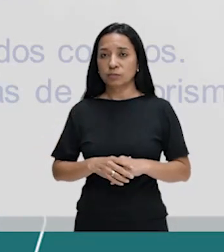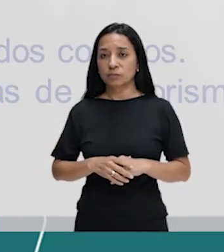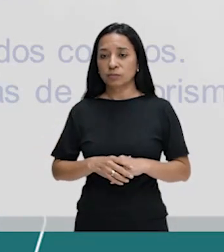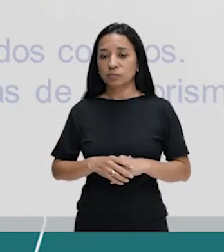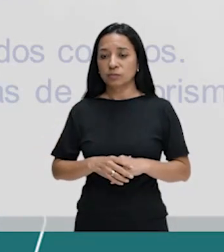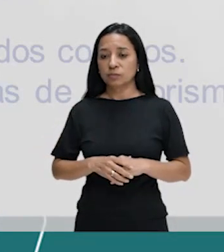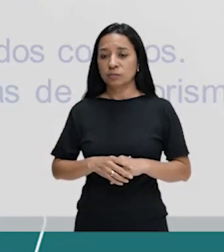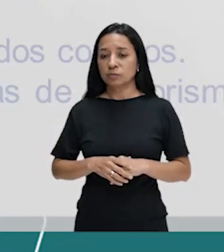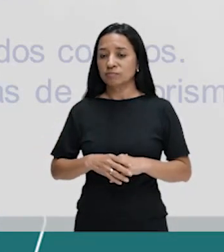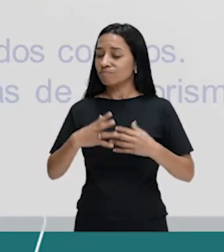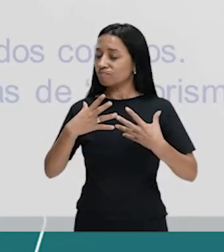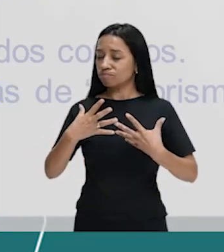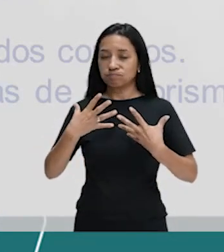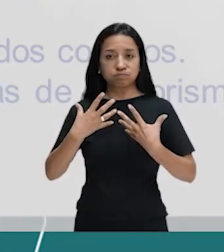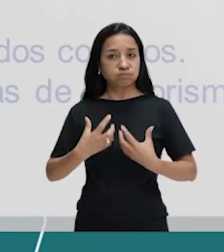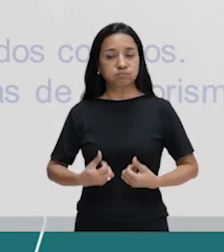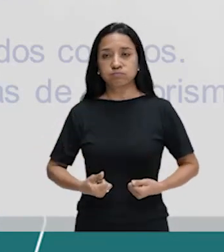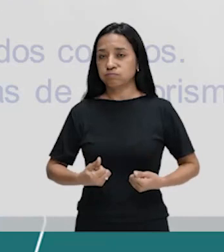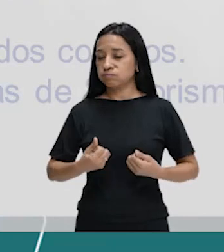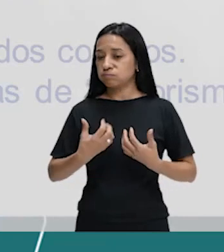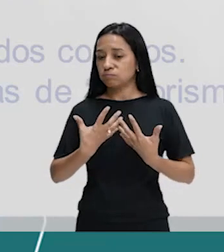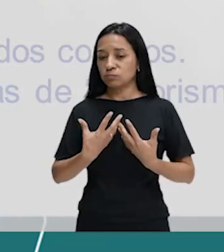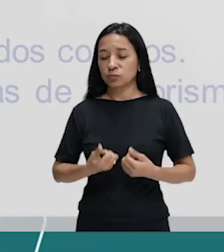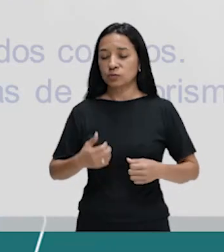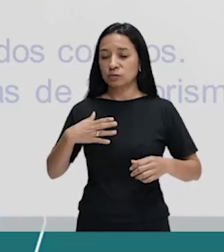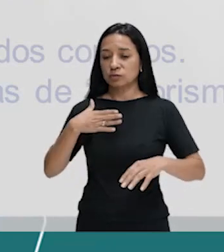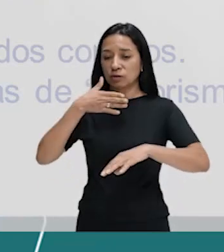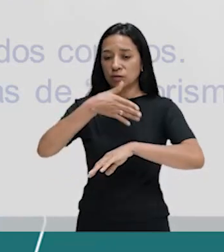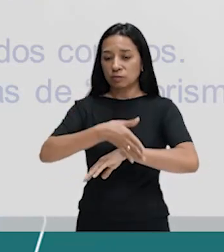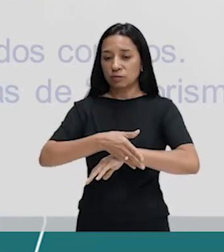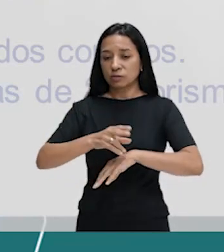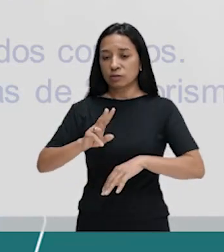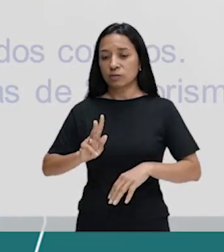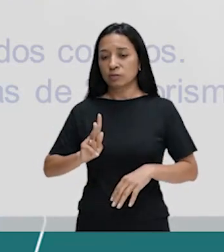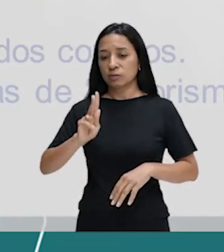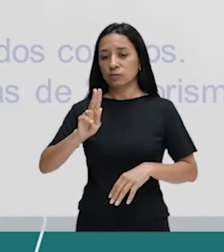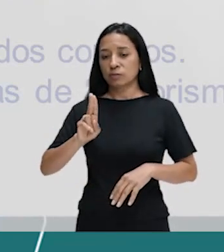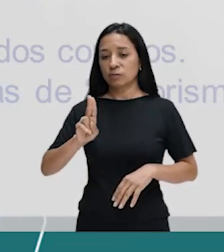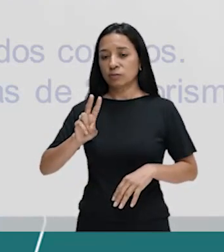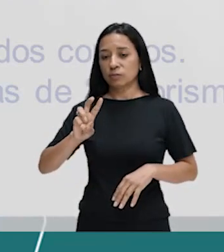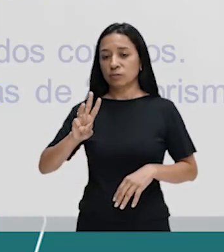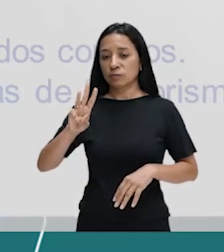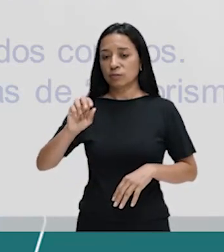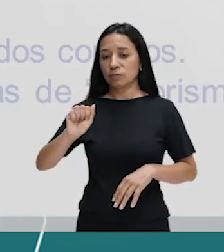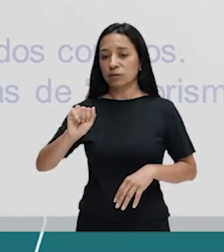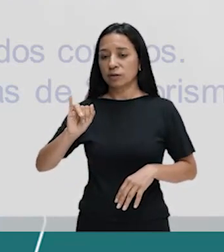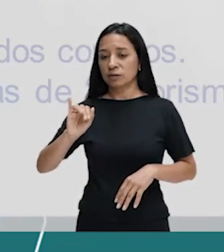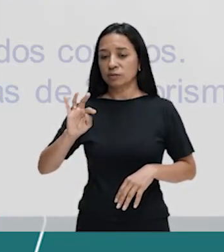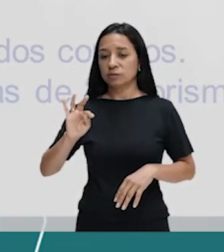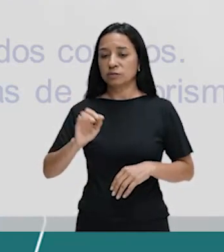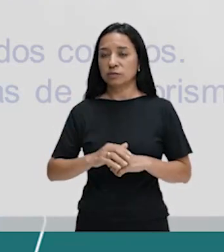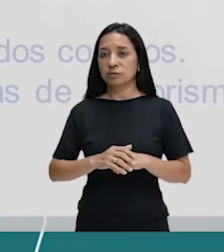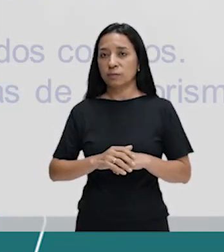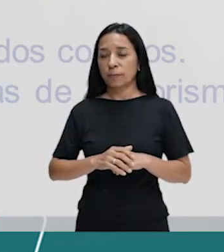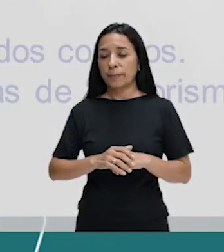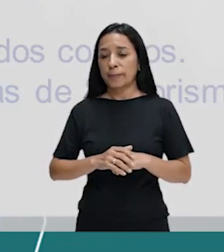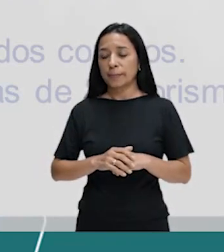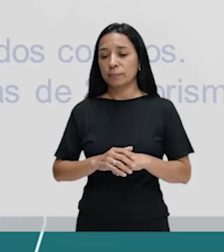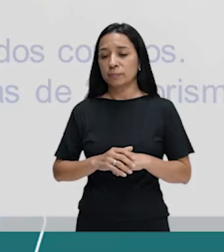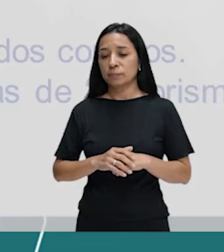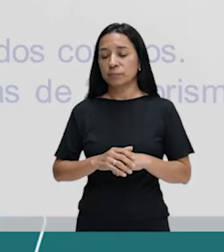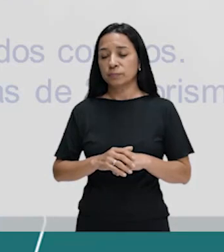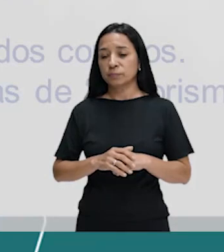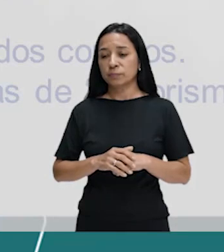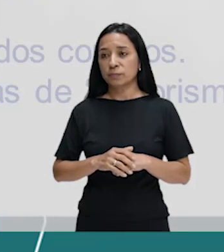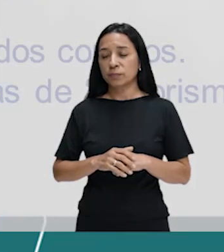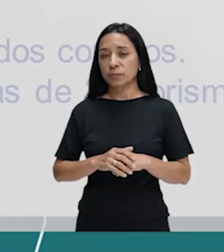ONU não vai aceitar essa invasão do Kuwait. Tanto prova que a ONU ela vai estabelecer,